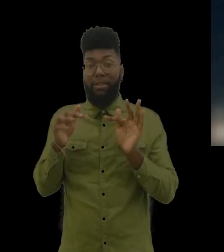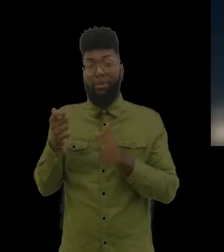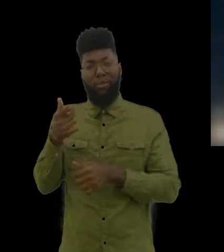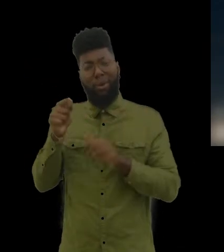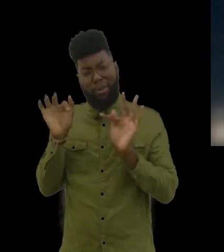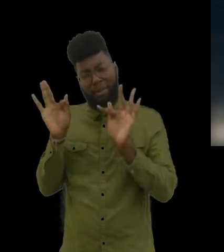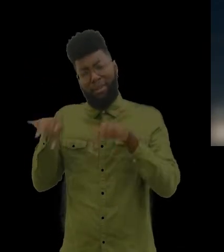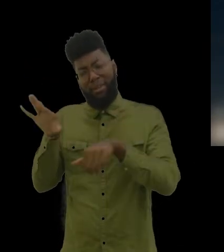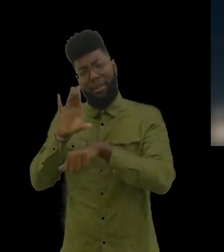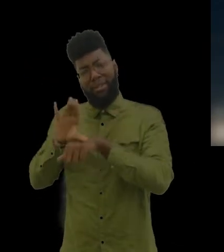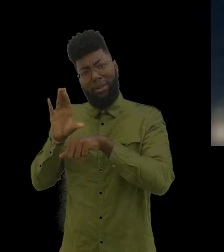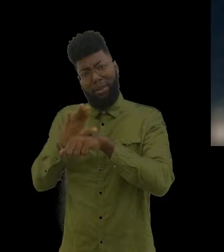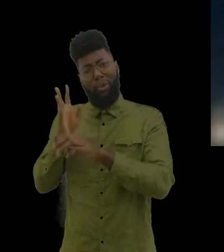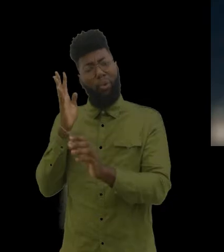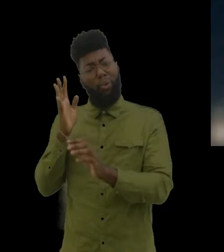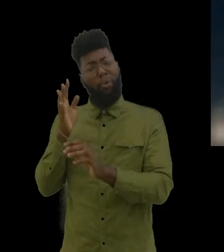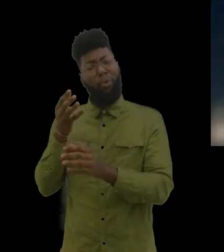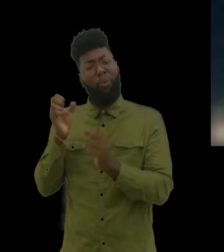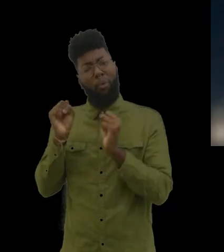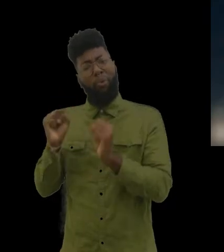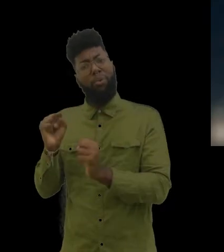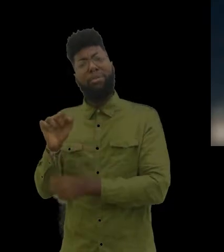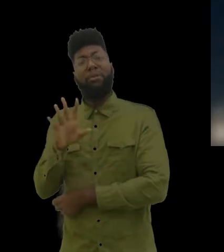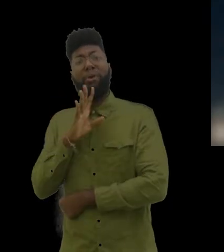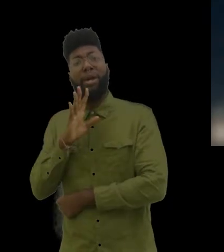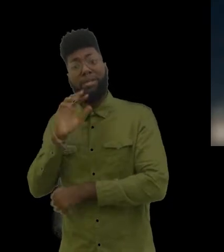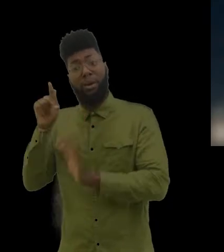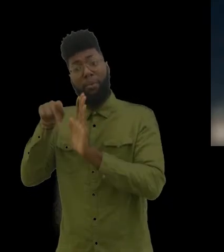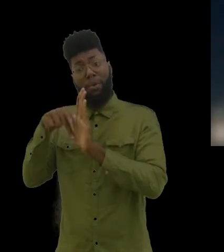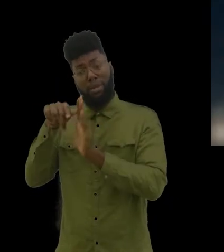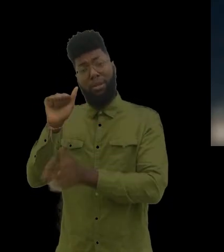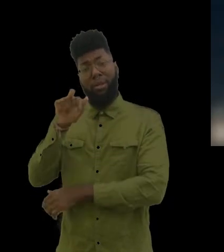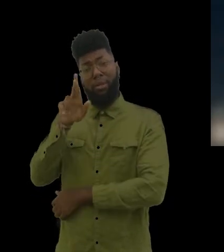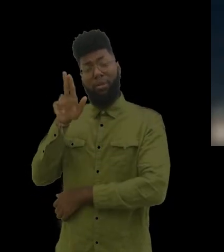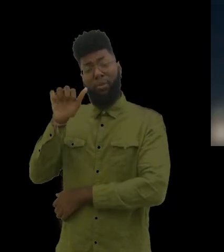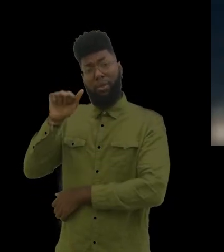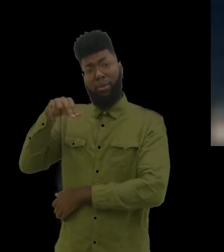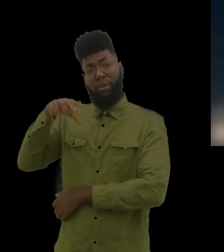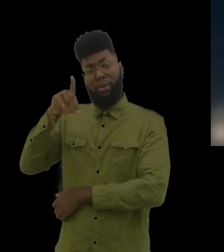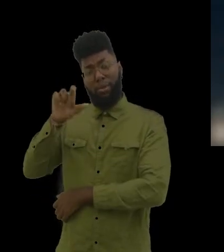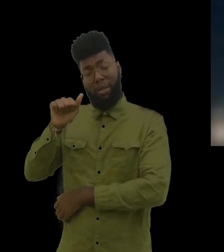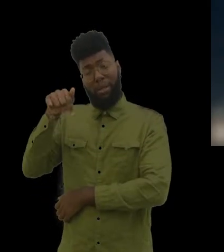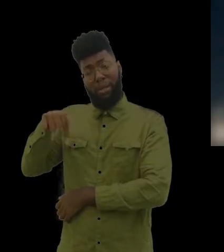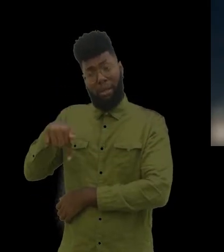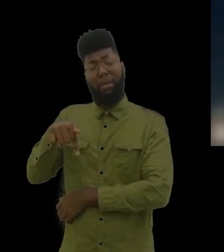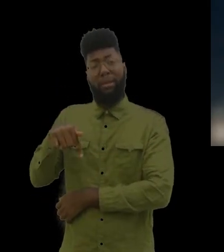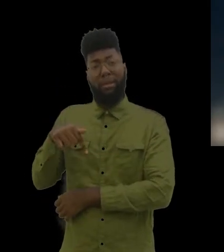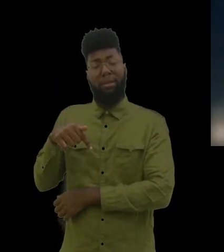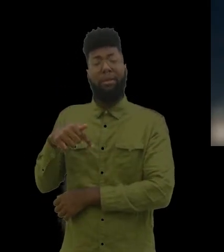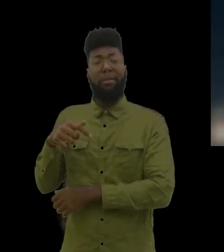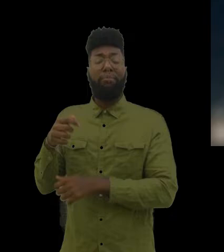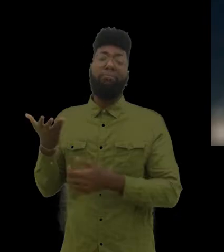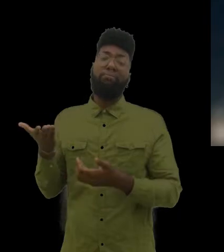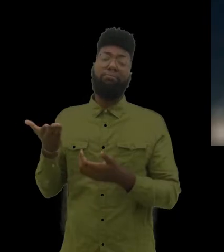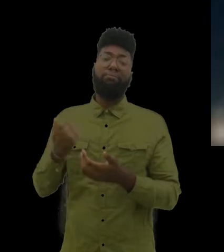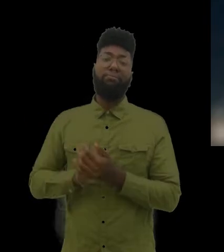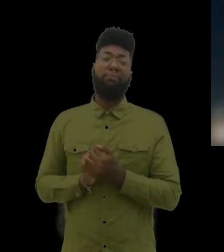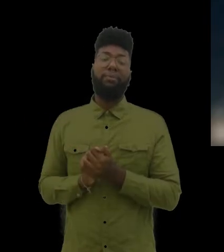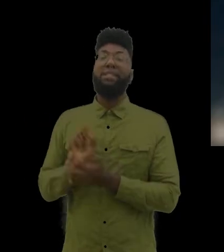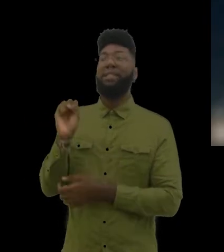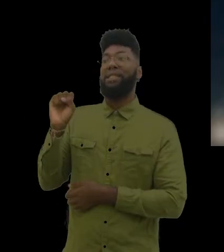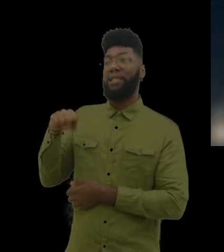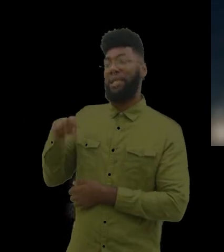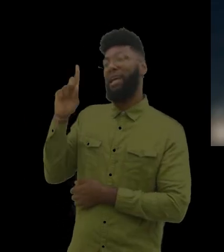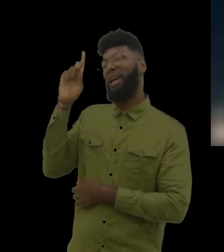outras oportunidades que me fizeram cada vez mais crescer dentro desse ativismo, né? Mas muito difícil mesmo, né,